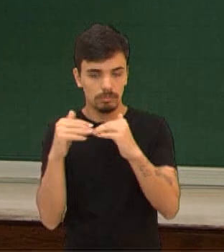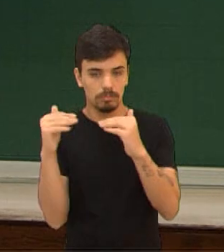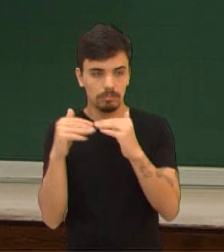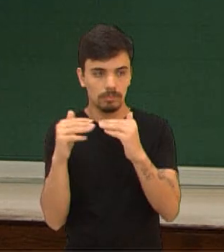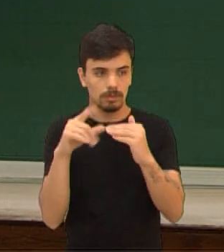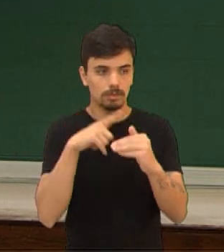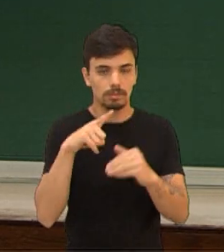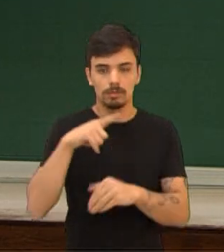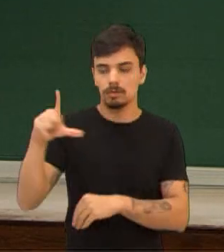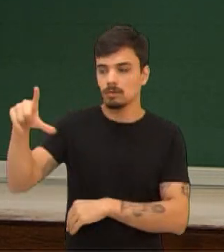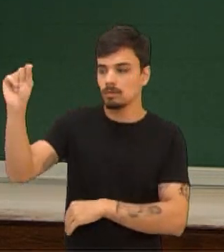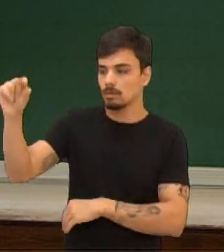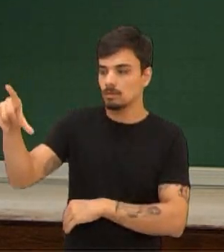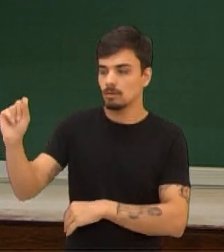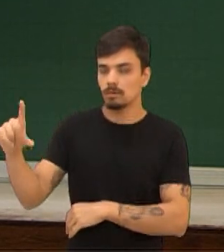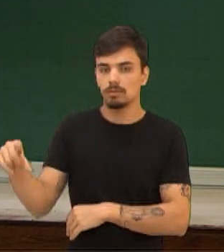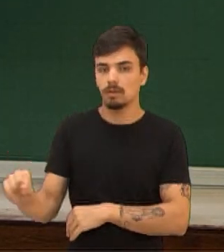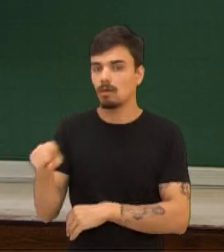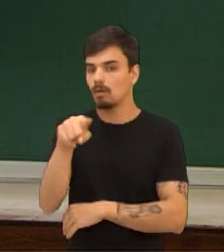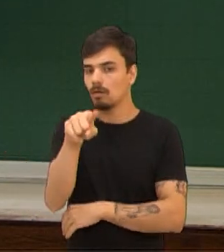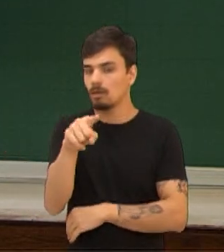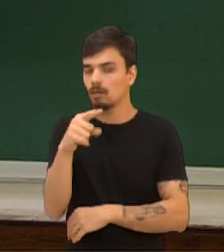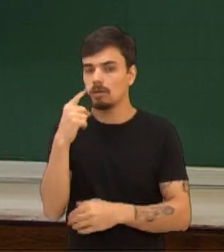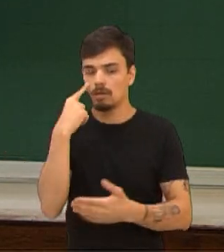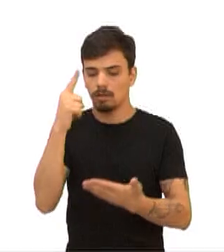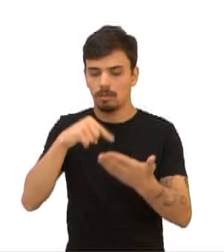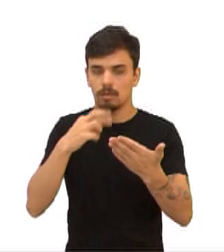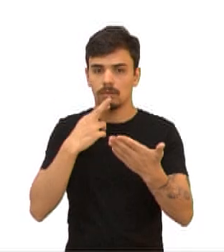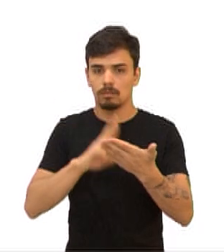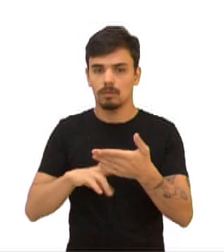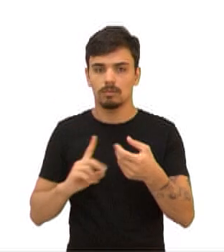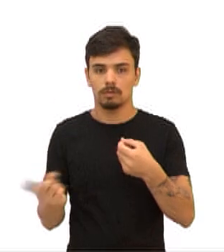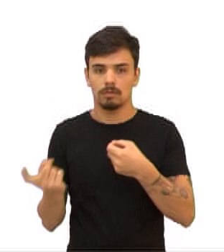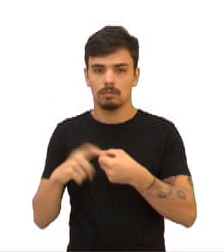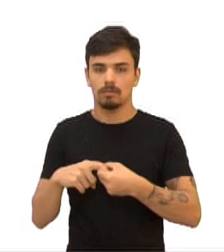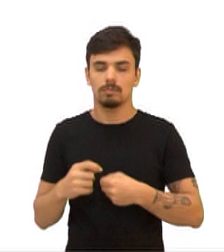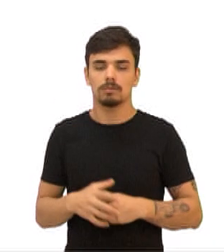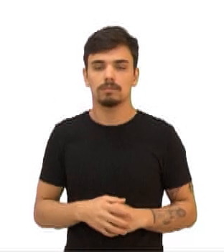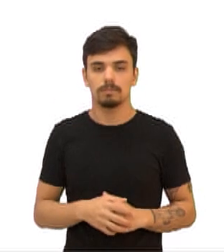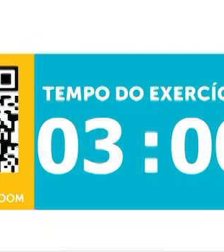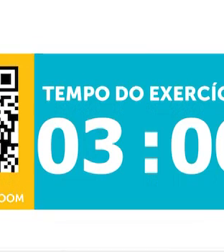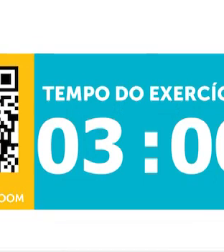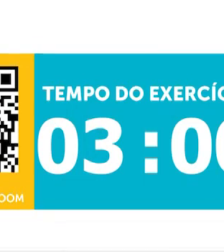as alternativas, vamos lá, resolvam pra gente.